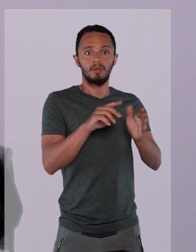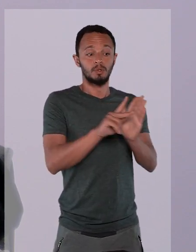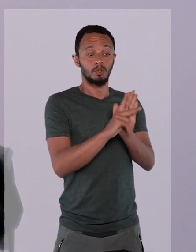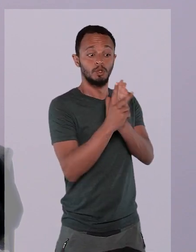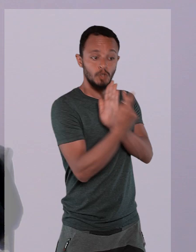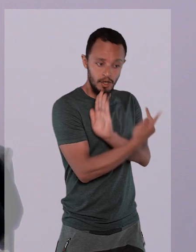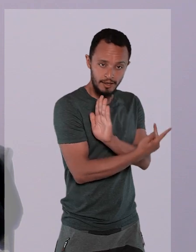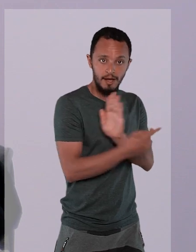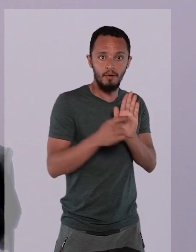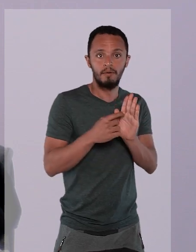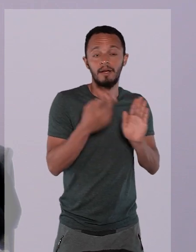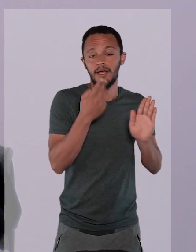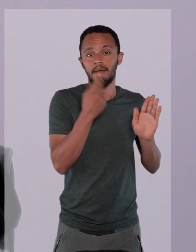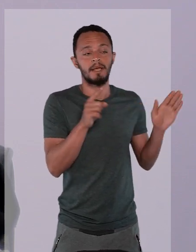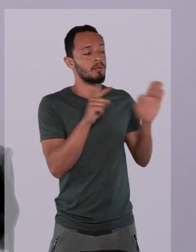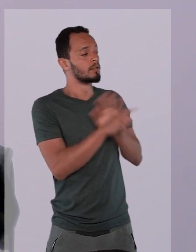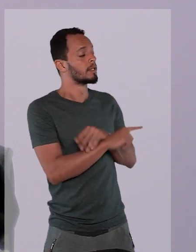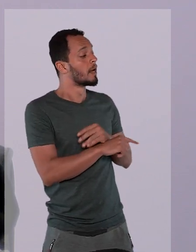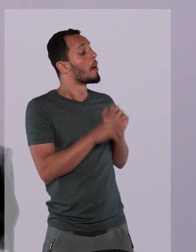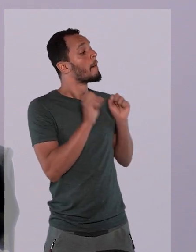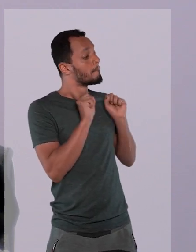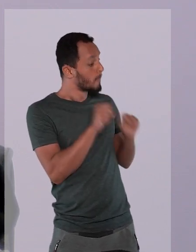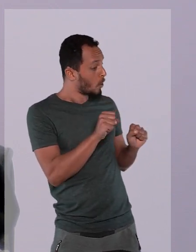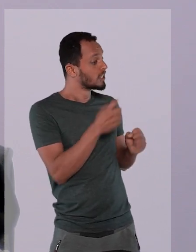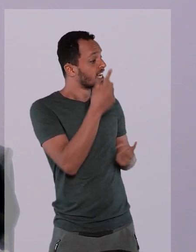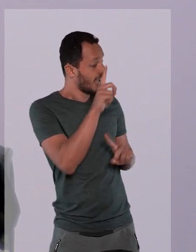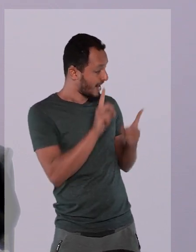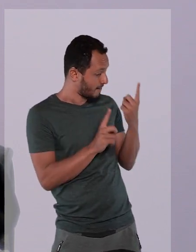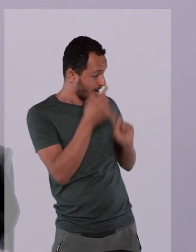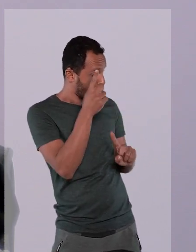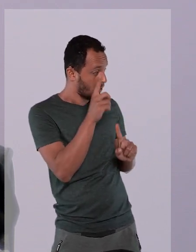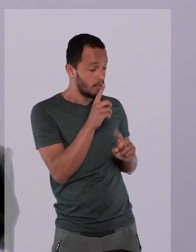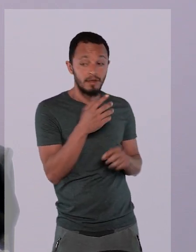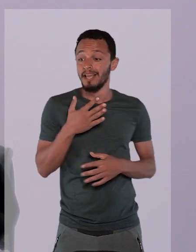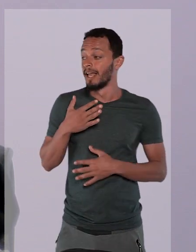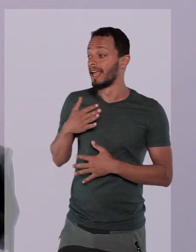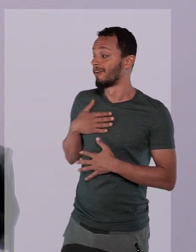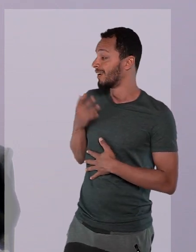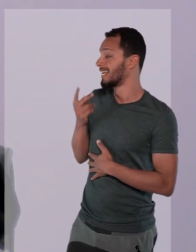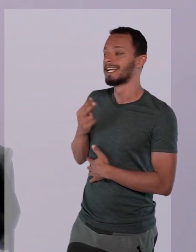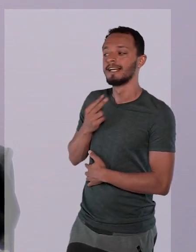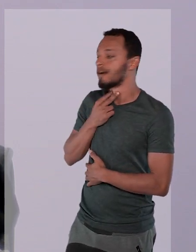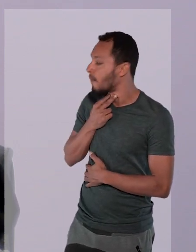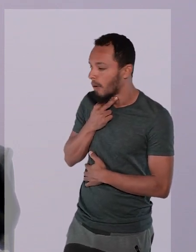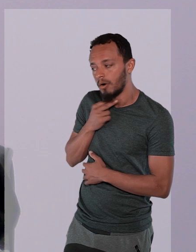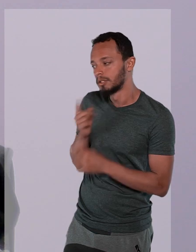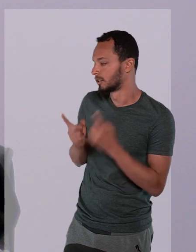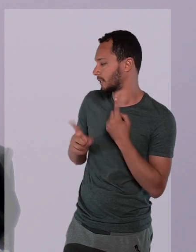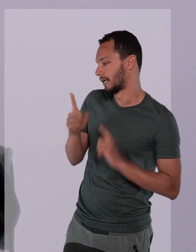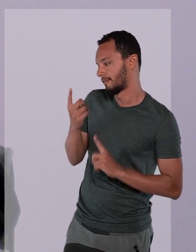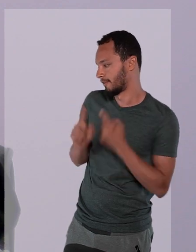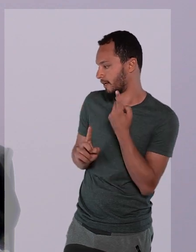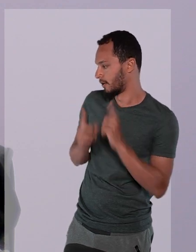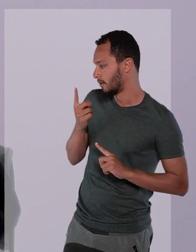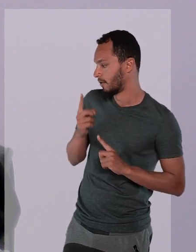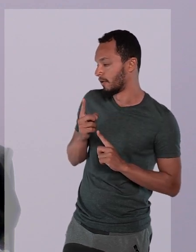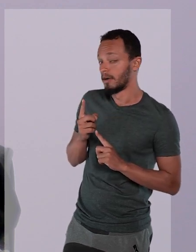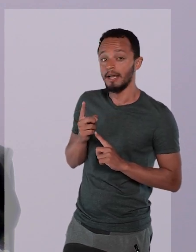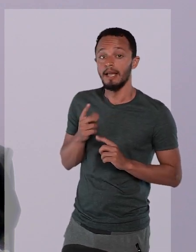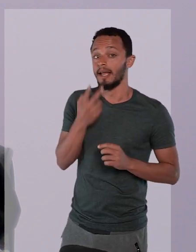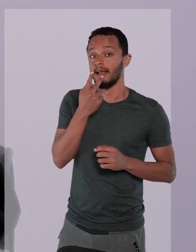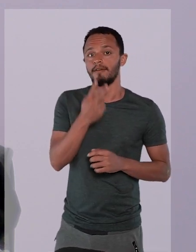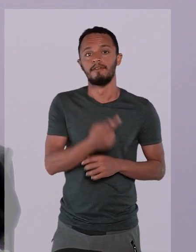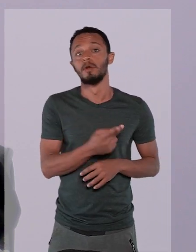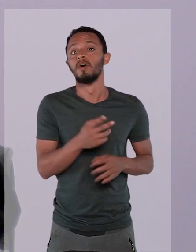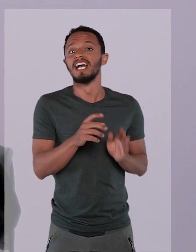Escrevo. Eu escrevi um artigo dizendo que não podia ter carnaval. Não foi fácil. Não foi fácil. Todo mundo conhece a